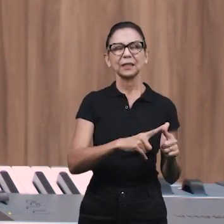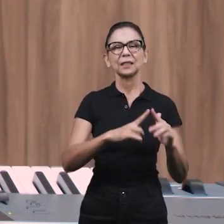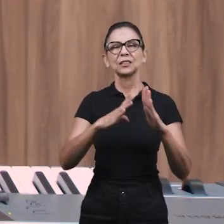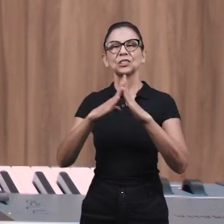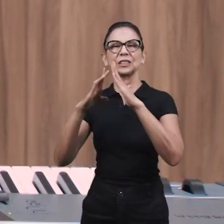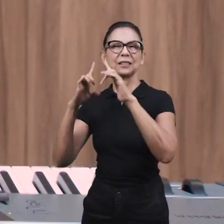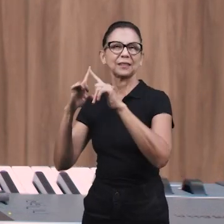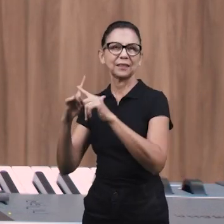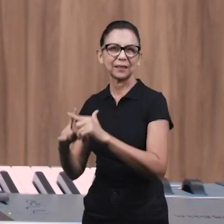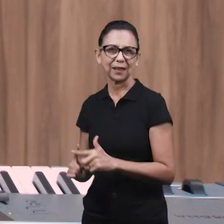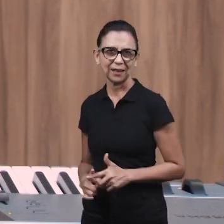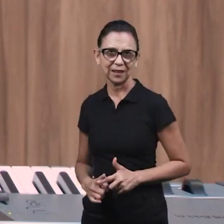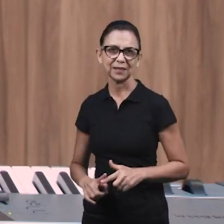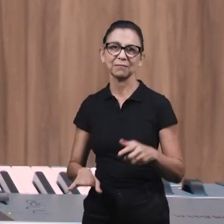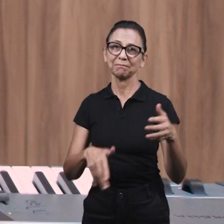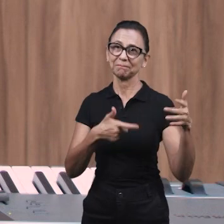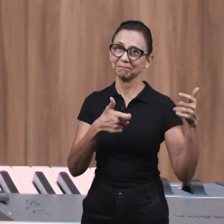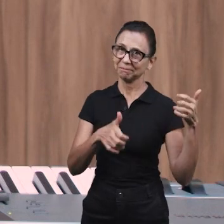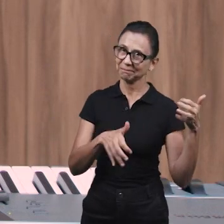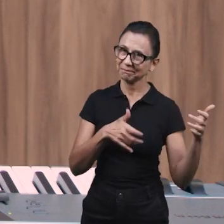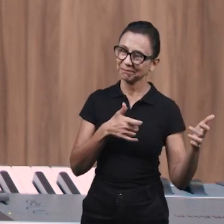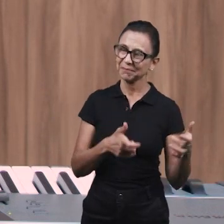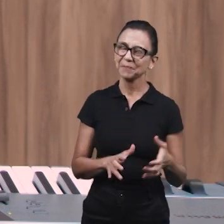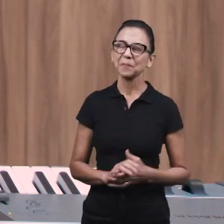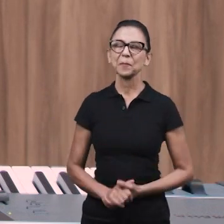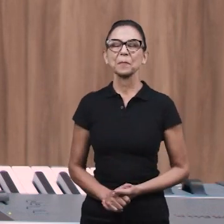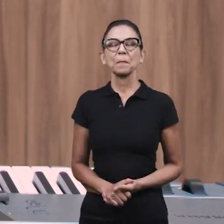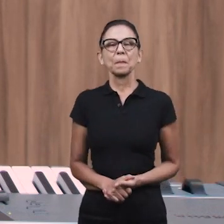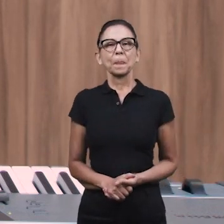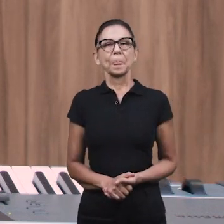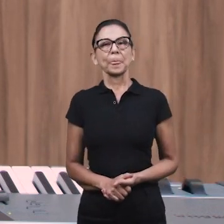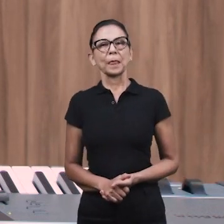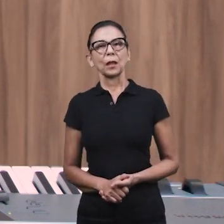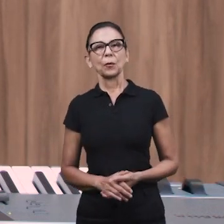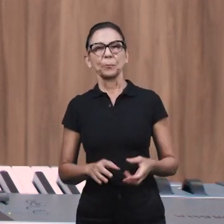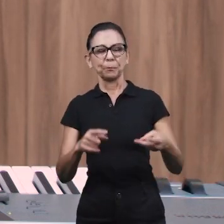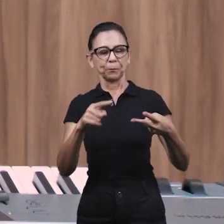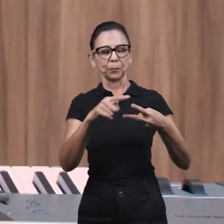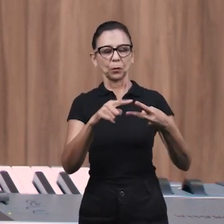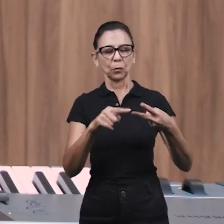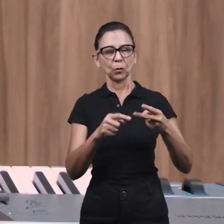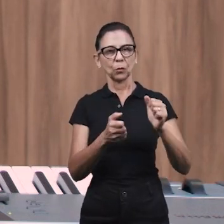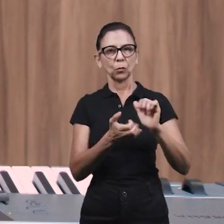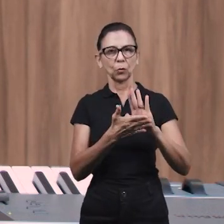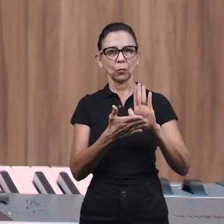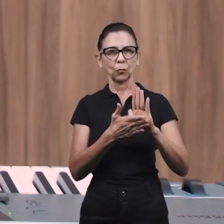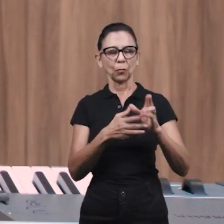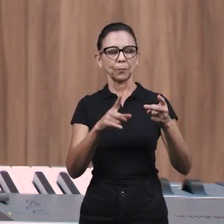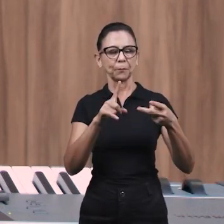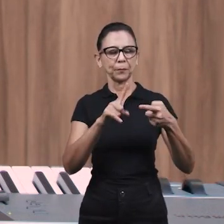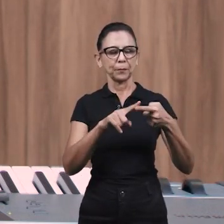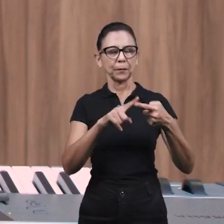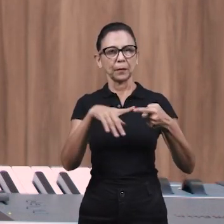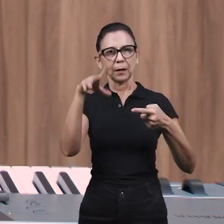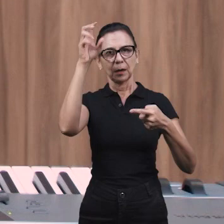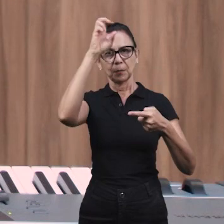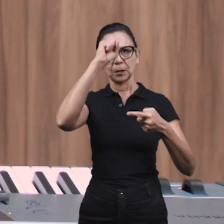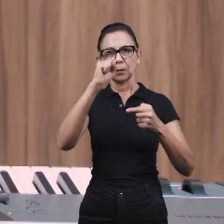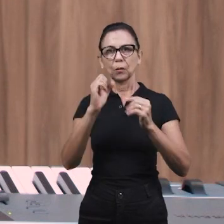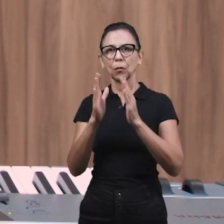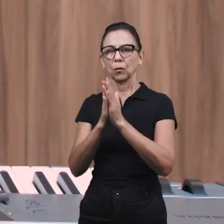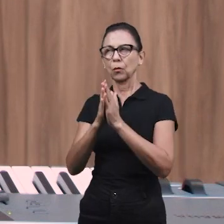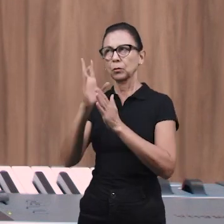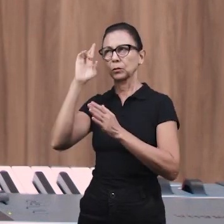lares. E até aqui nós aprendemos 2 louvores. Quando oro ao Senhor e a minha alegria